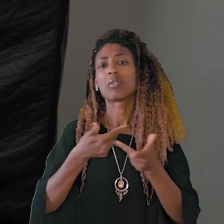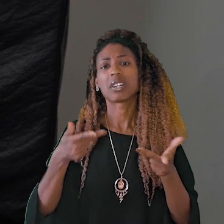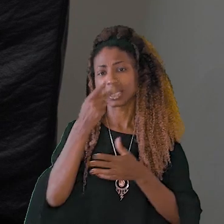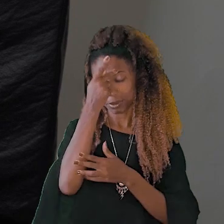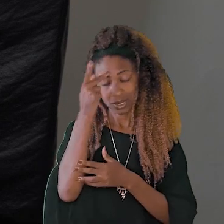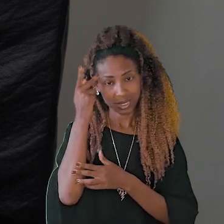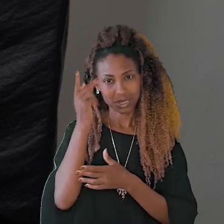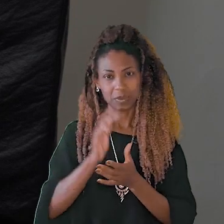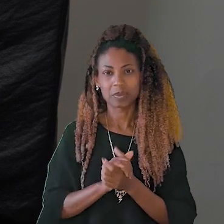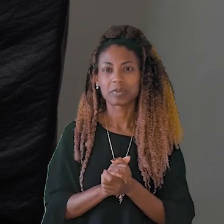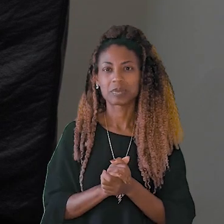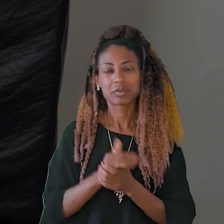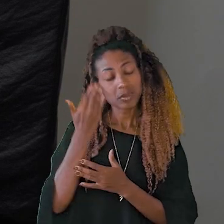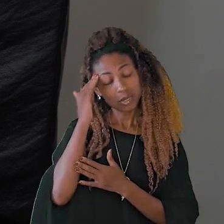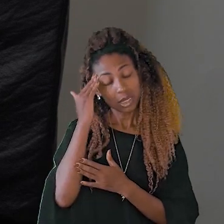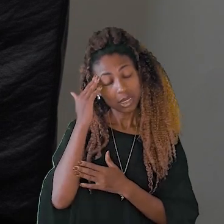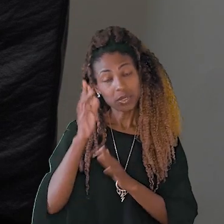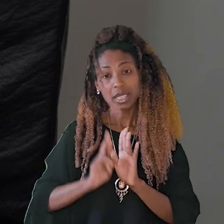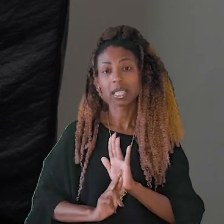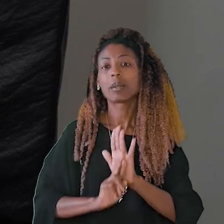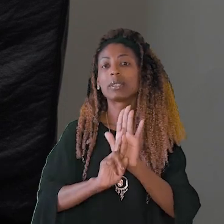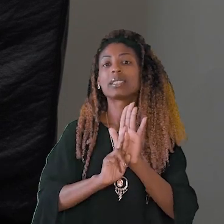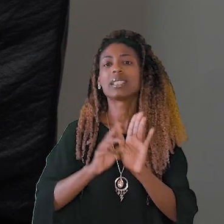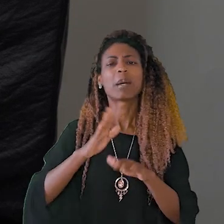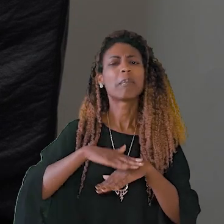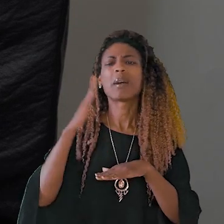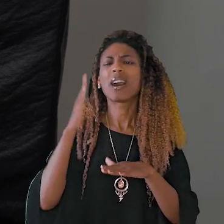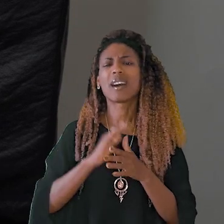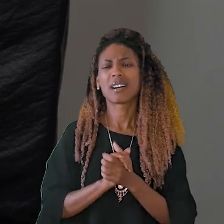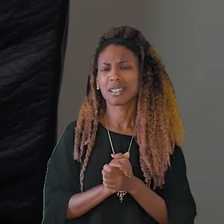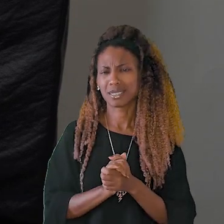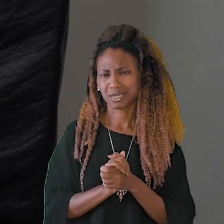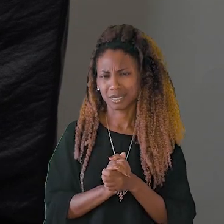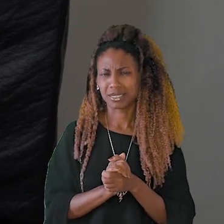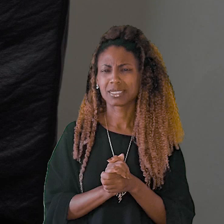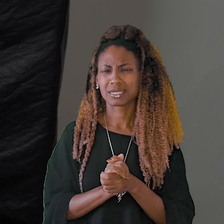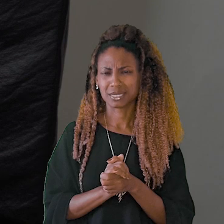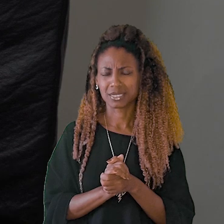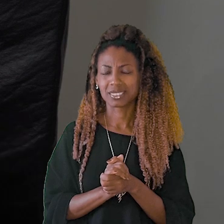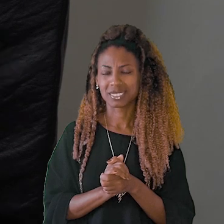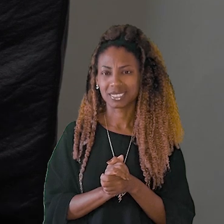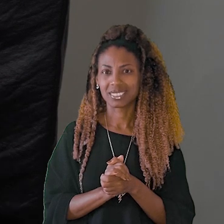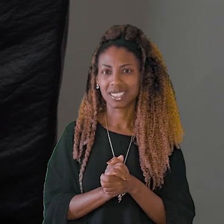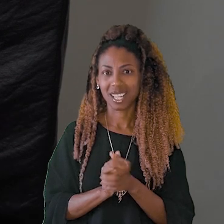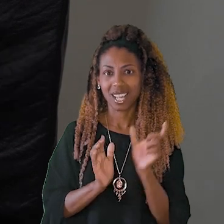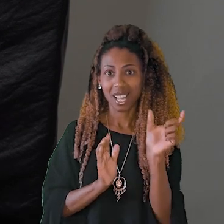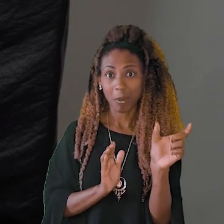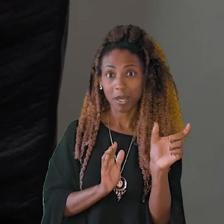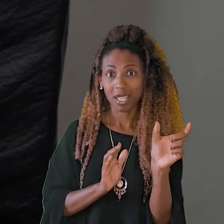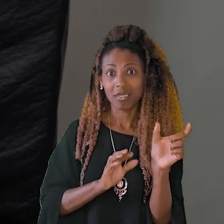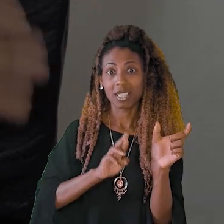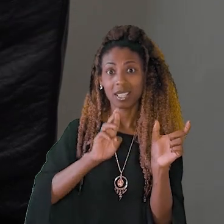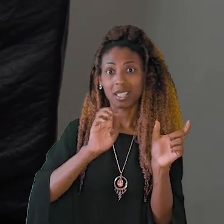pessoas também. Eu entendo que a representatividade vai além. Acho que o sentido da